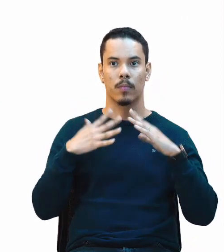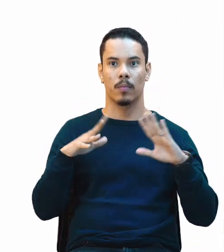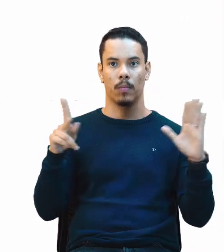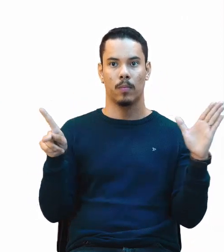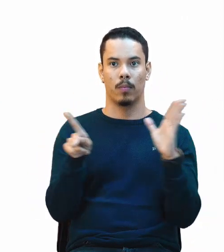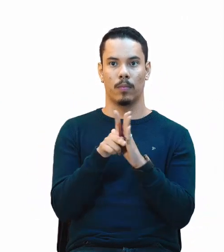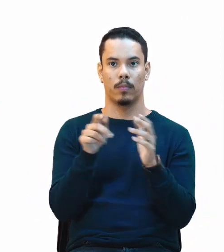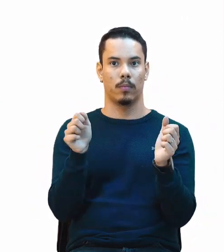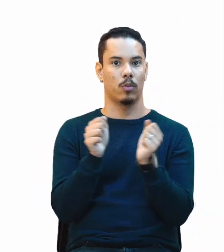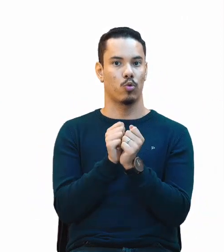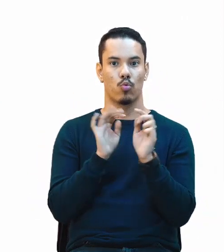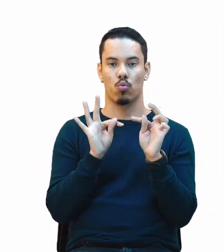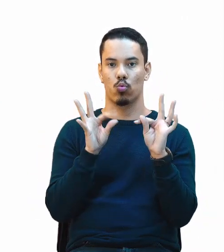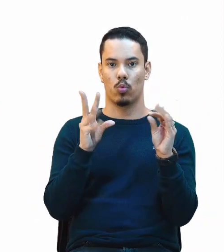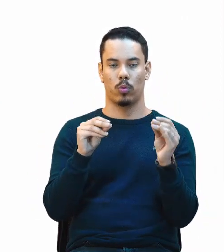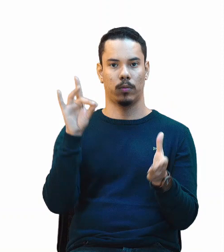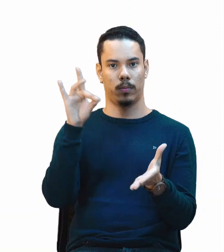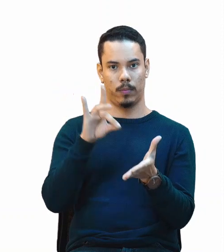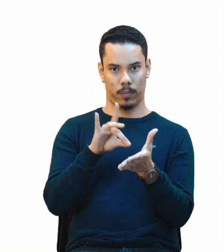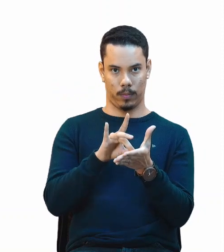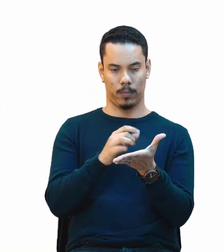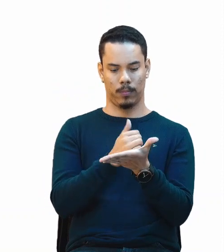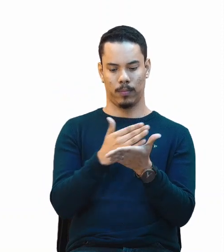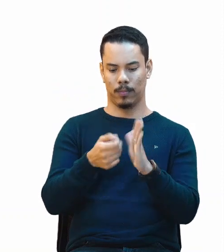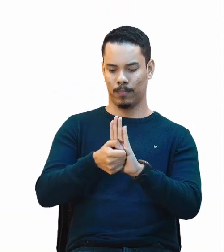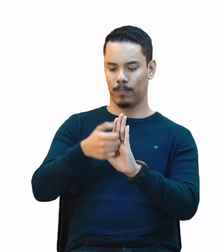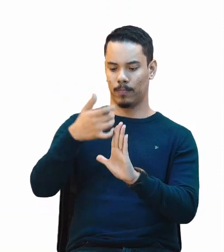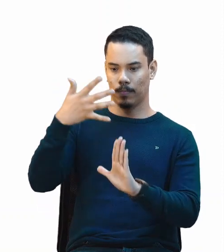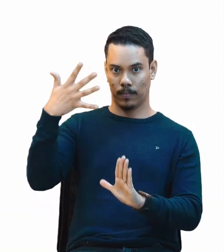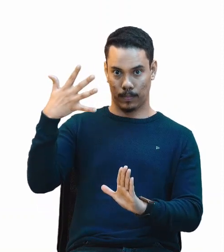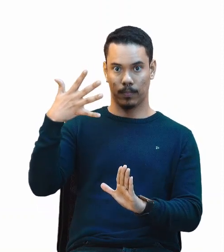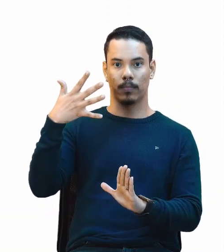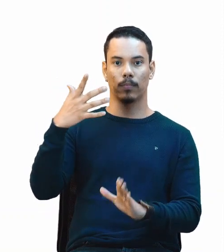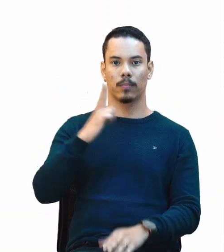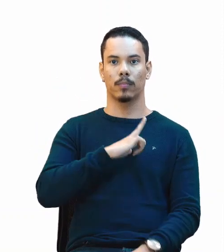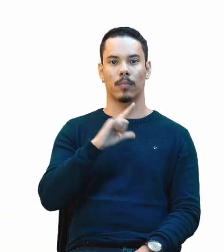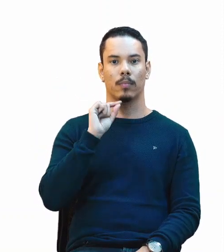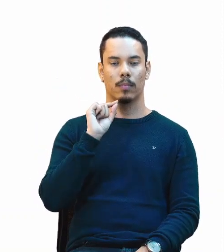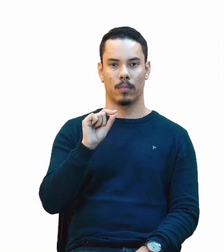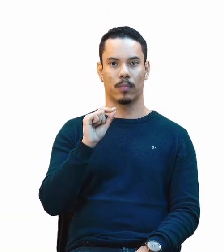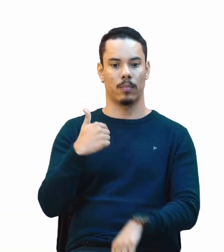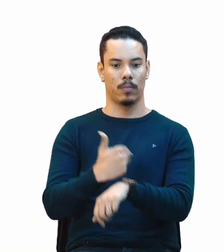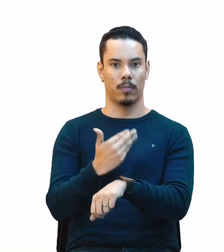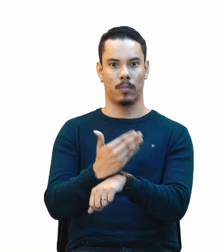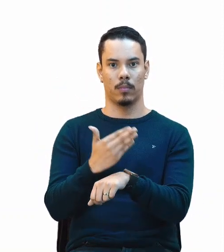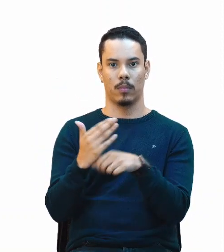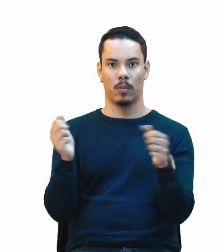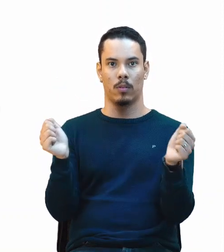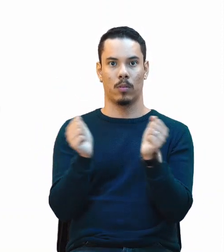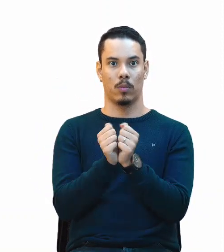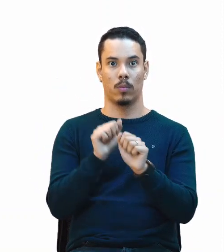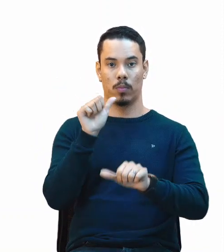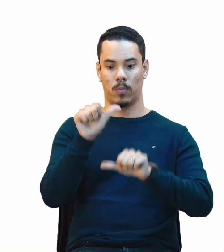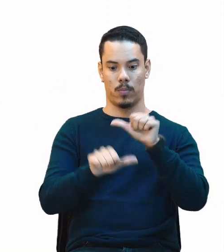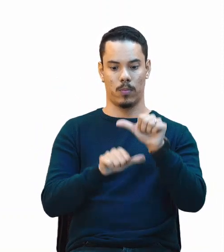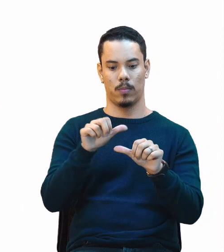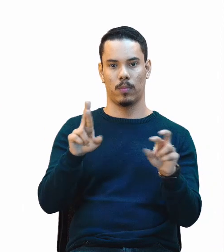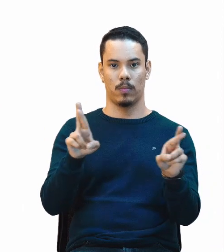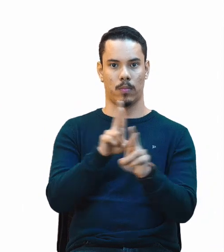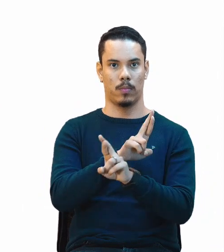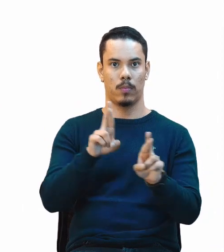toda a realidade. Os primeiros, eles, né, fizeram simultaneamente duas grandes mudanças em relação ao